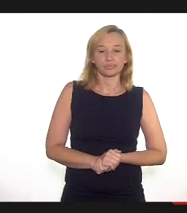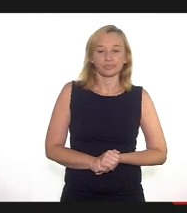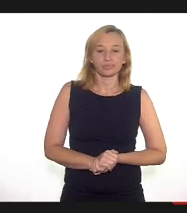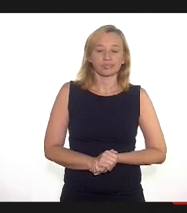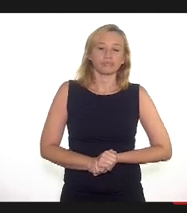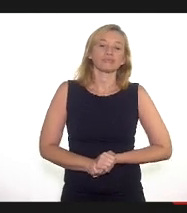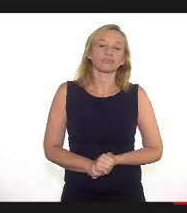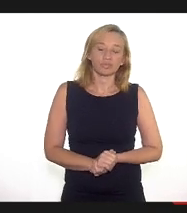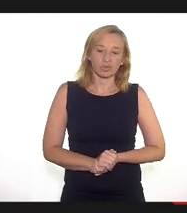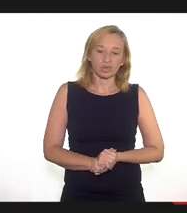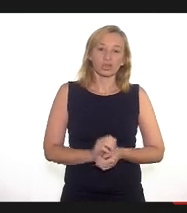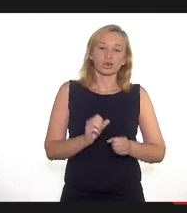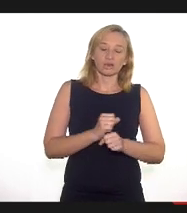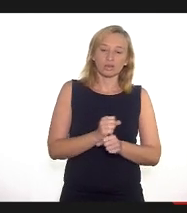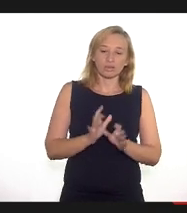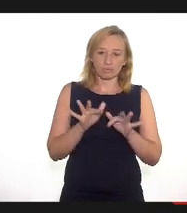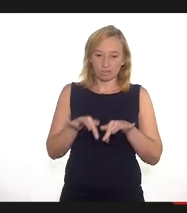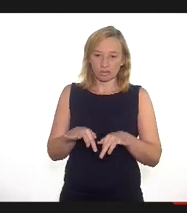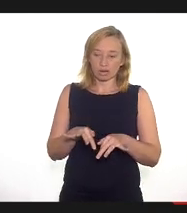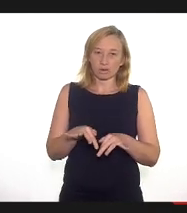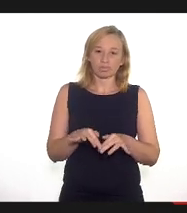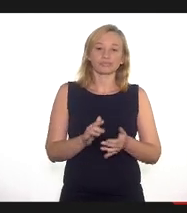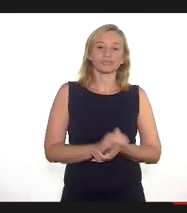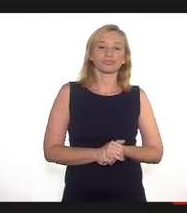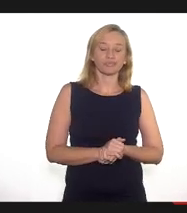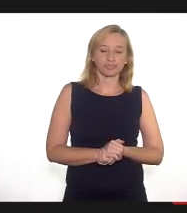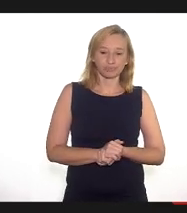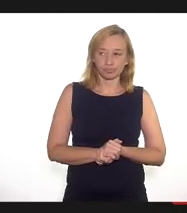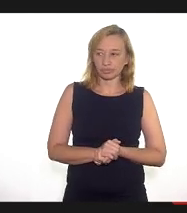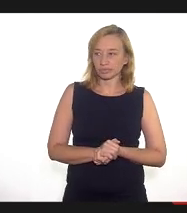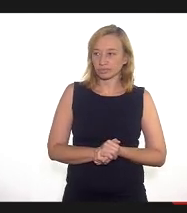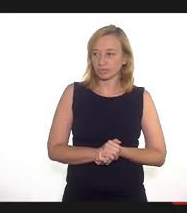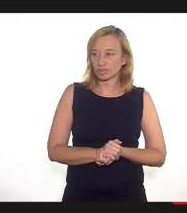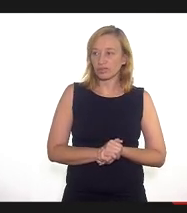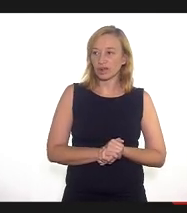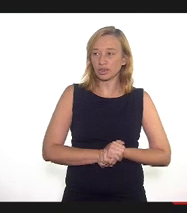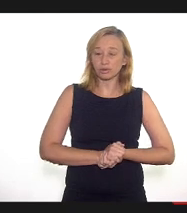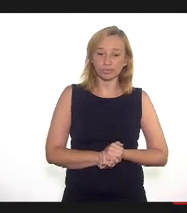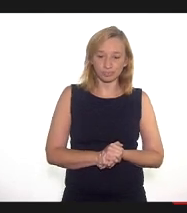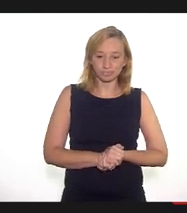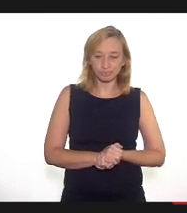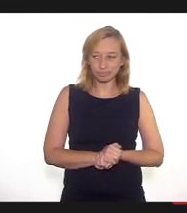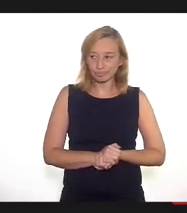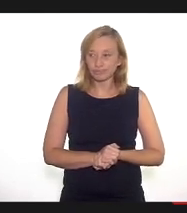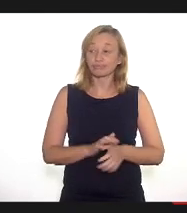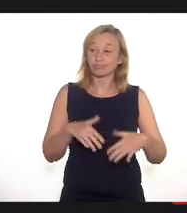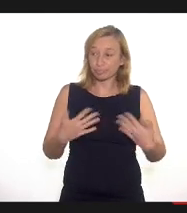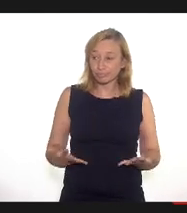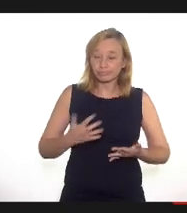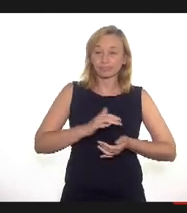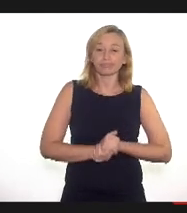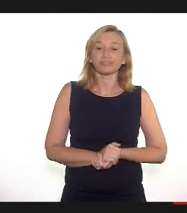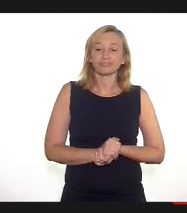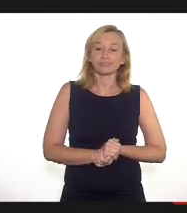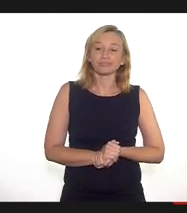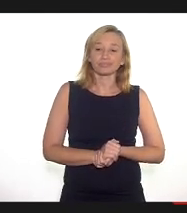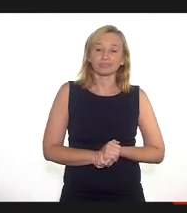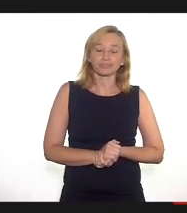ensino fundamental, anos finais e o ensino médio técnico pudessem participar também. Então, o